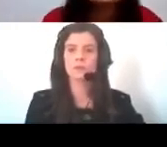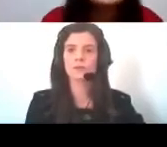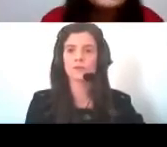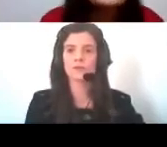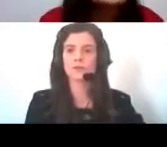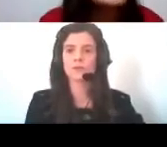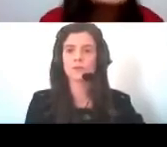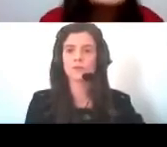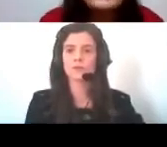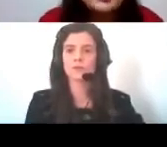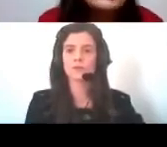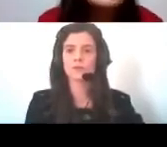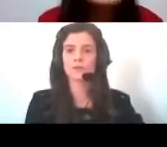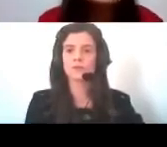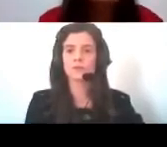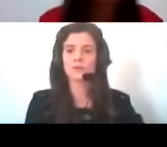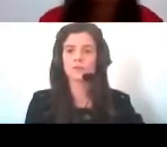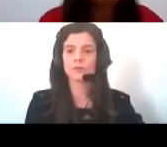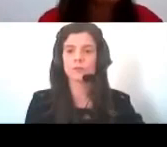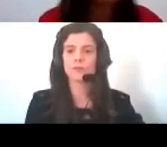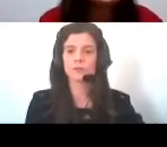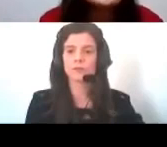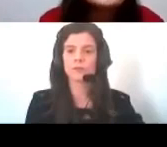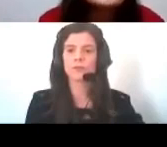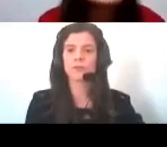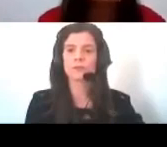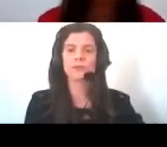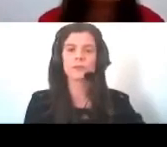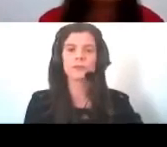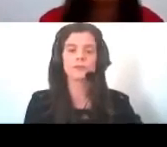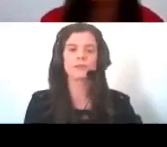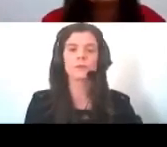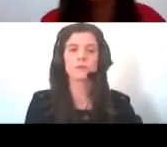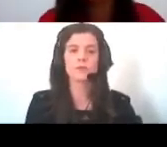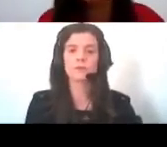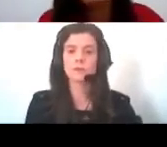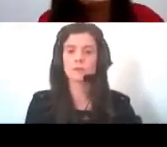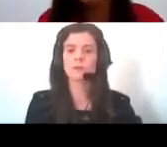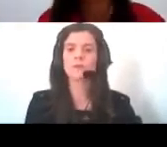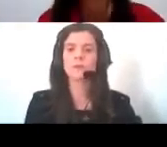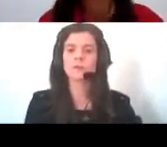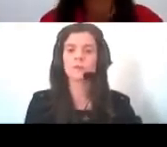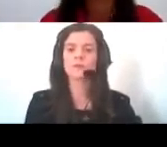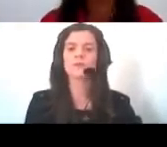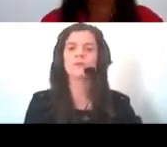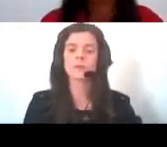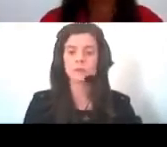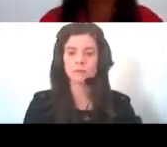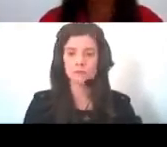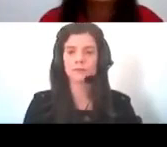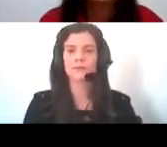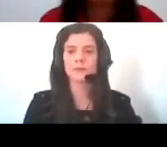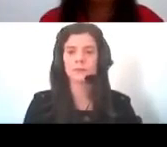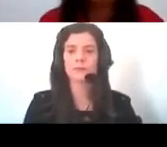profissionais qualificados de diversas áreas. Parceria que a gente quer dizer aqui, as pessoas vêm gentilmente, né,